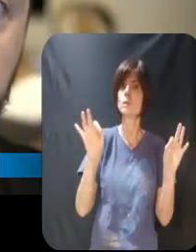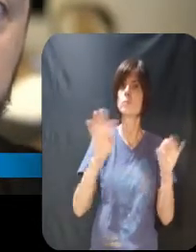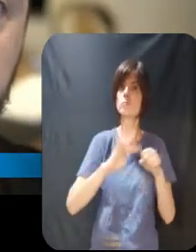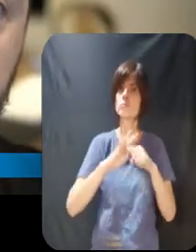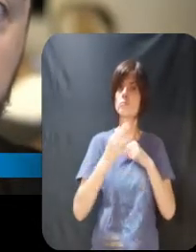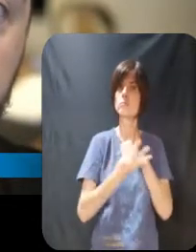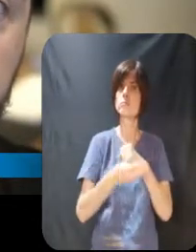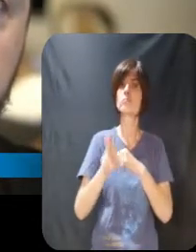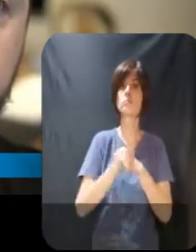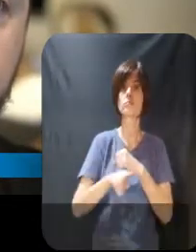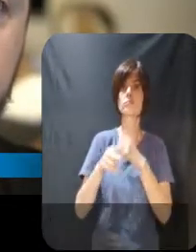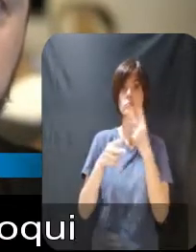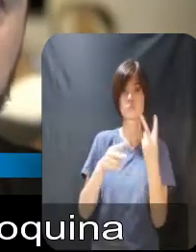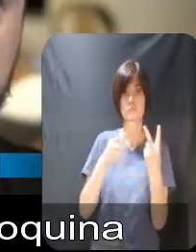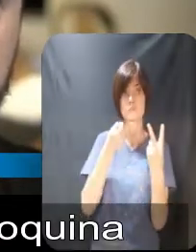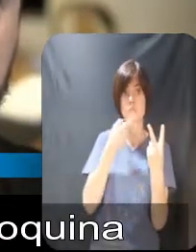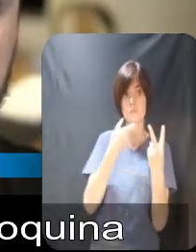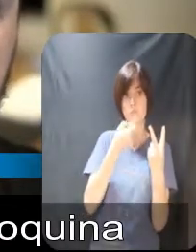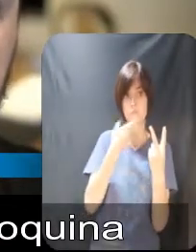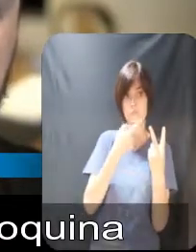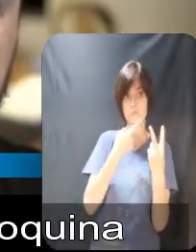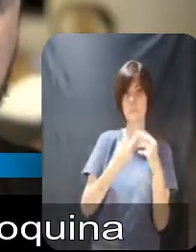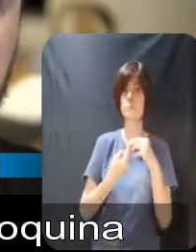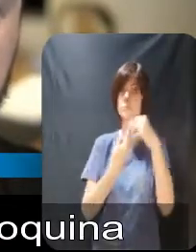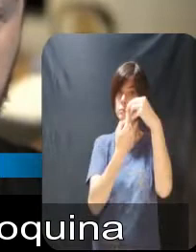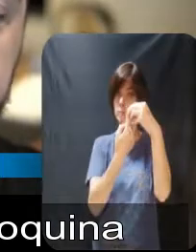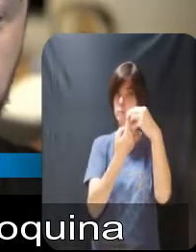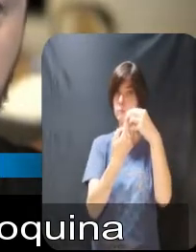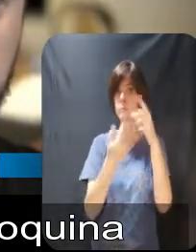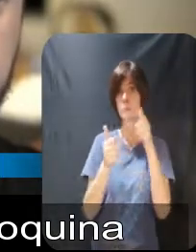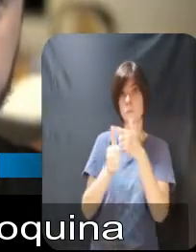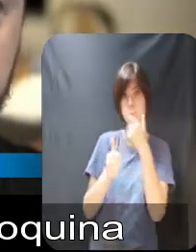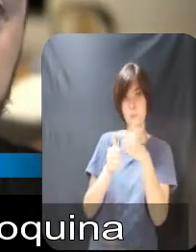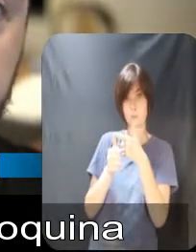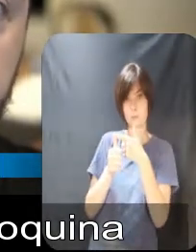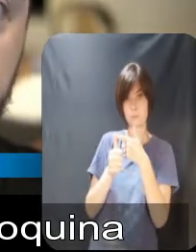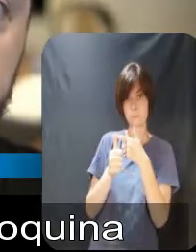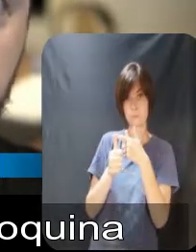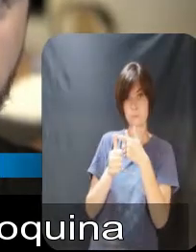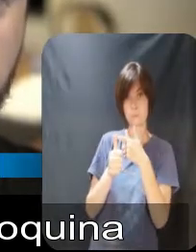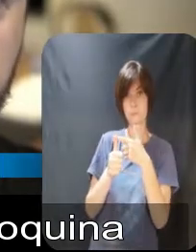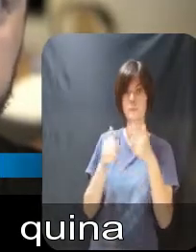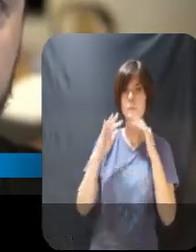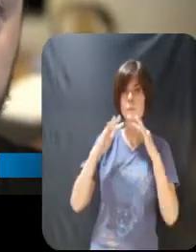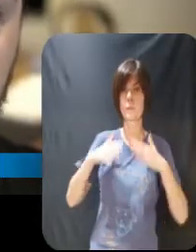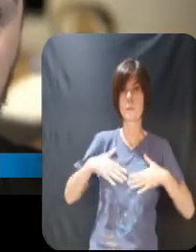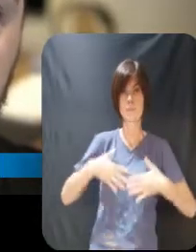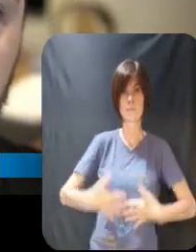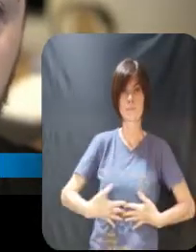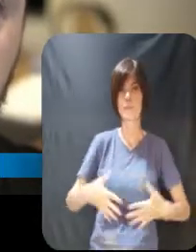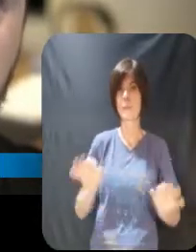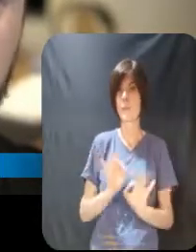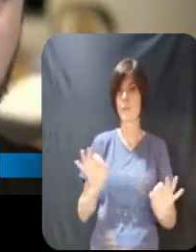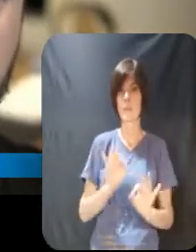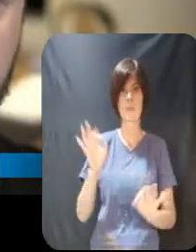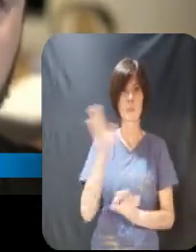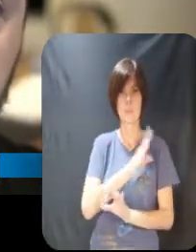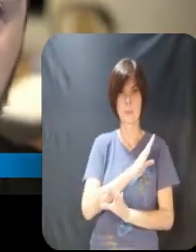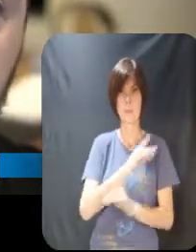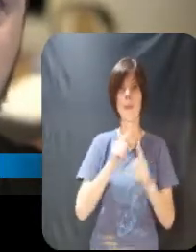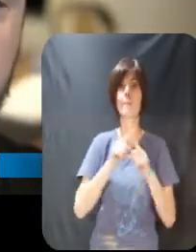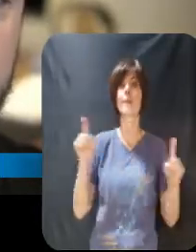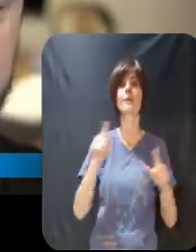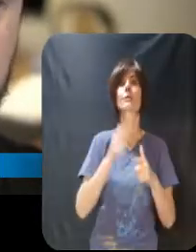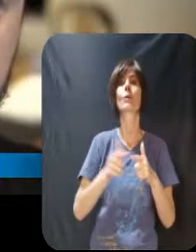principalmente com a hidroxicloroquina, que faz menos mal para o corpo do que a cloroquina. O problema é o seguinte, esse estudo é muito preliminar, ele é muito